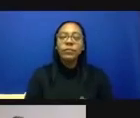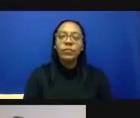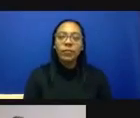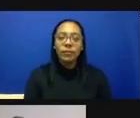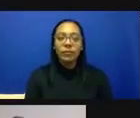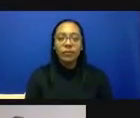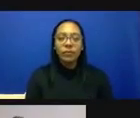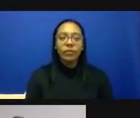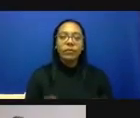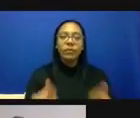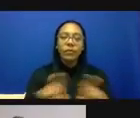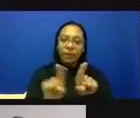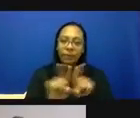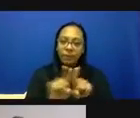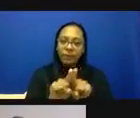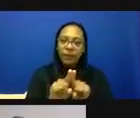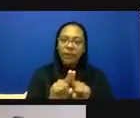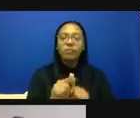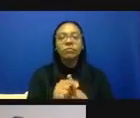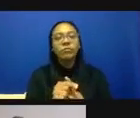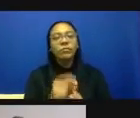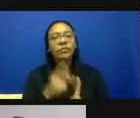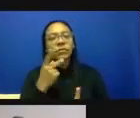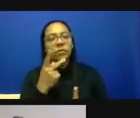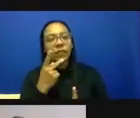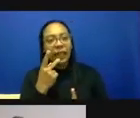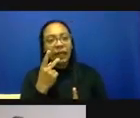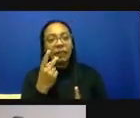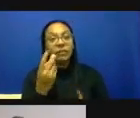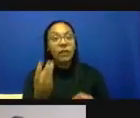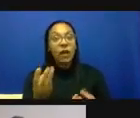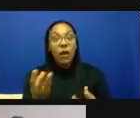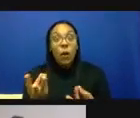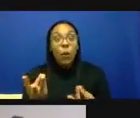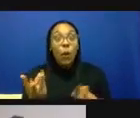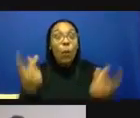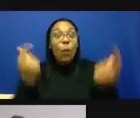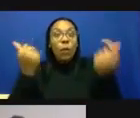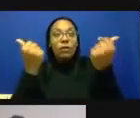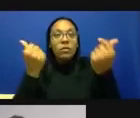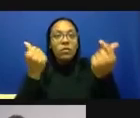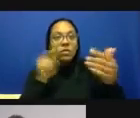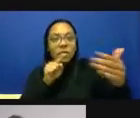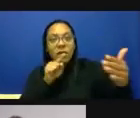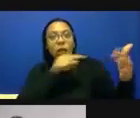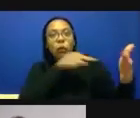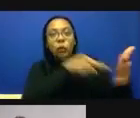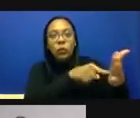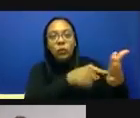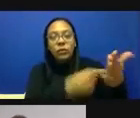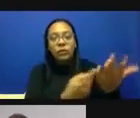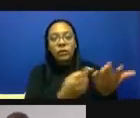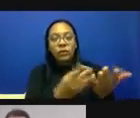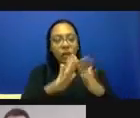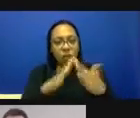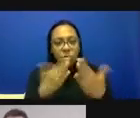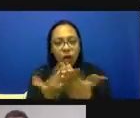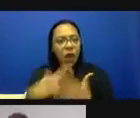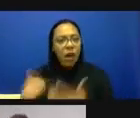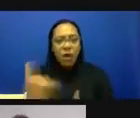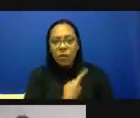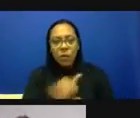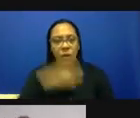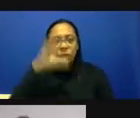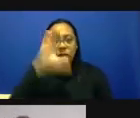gente também falava do fluxo das denúncias da escola, né, de nós, todos nós, enquanto cidadãos, termos